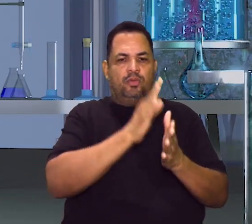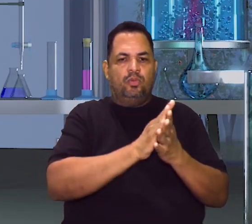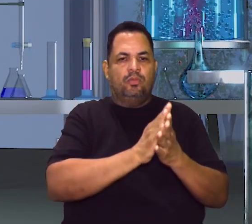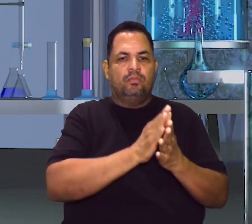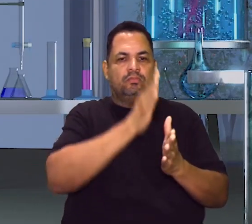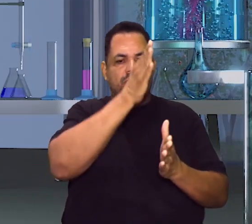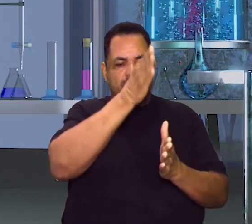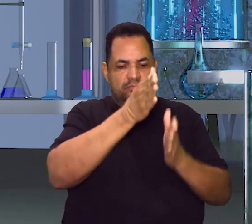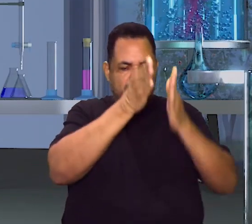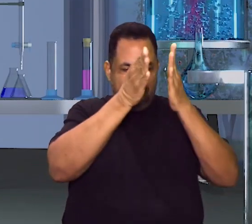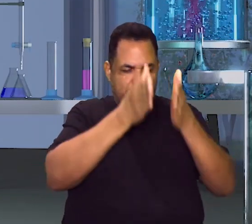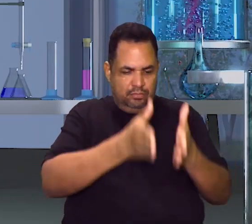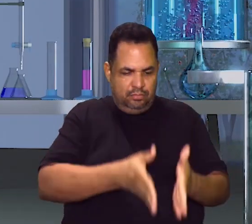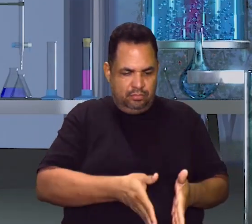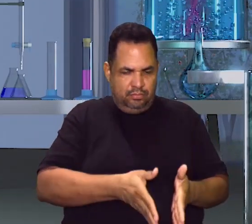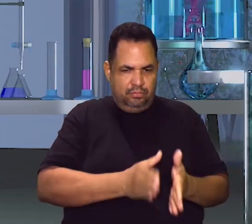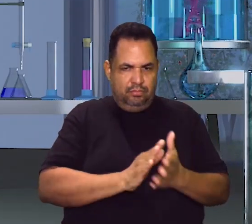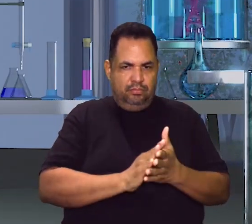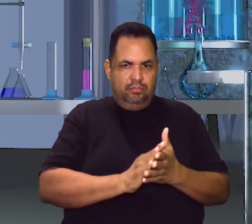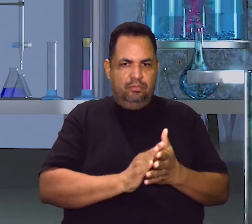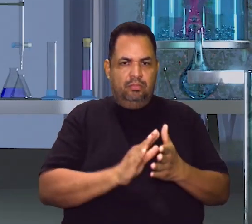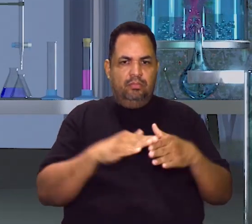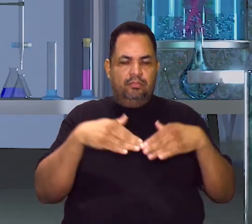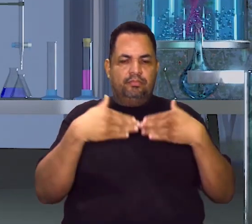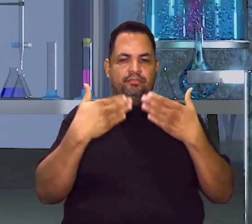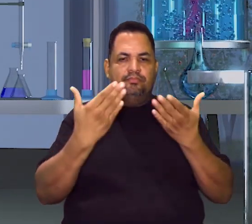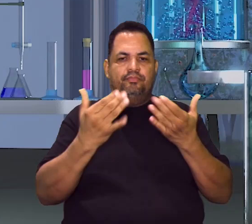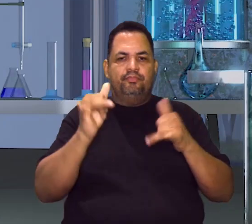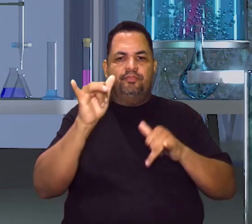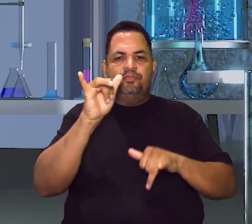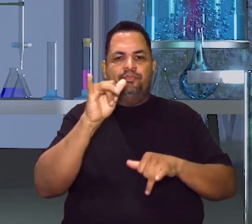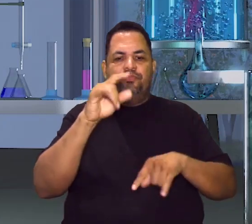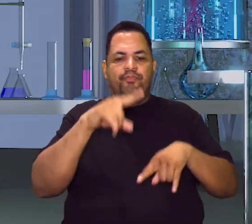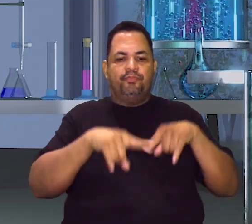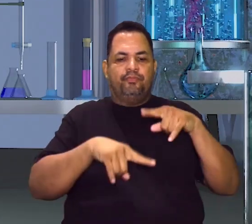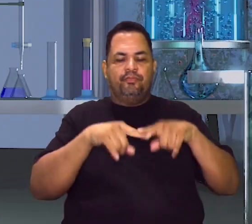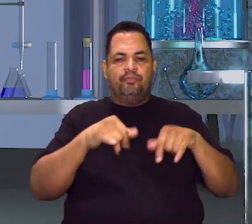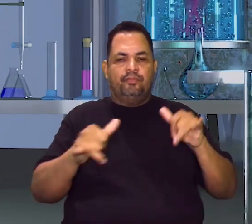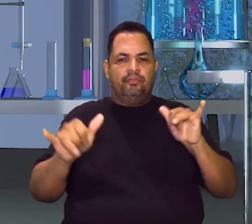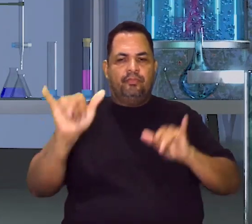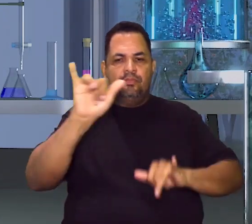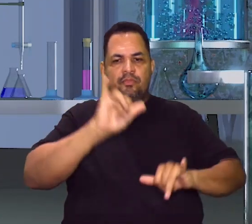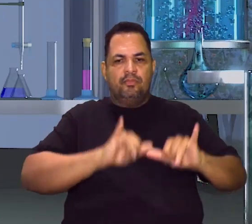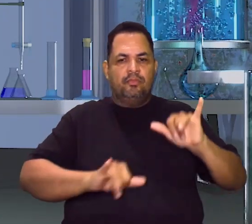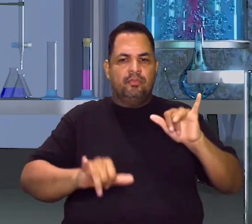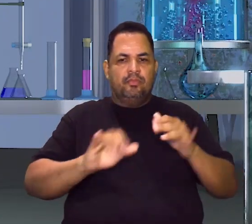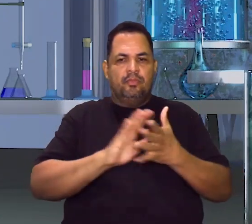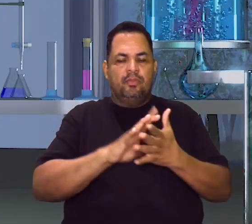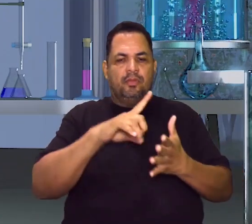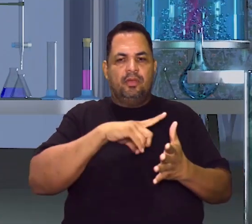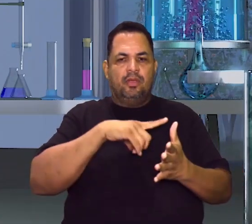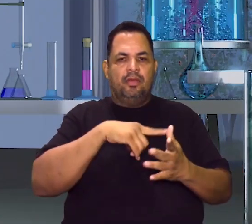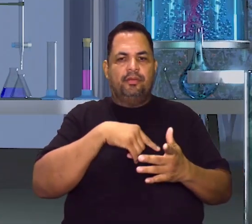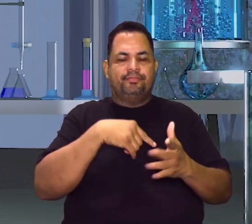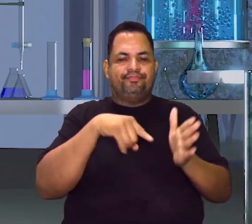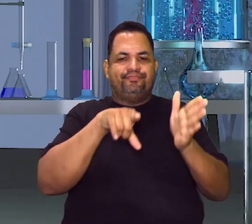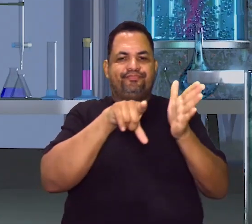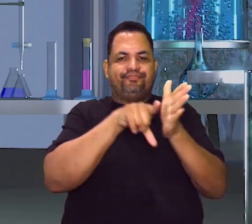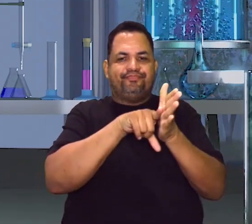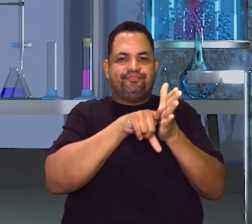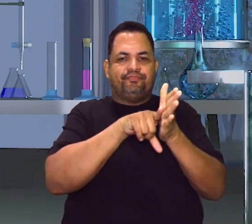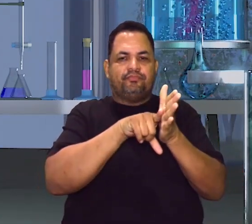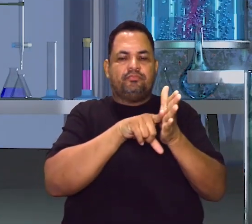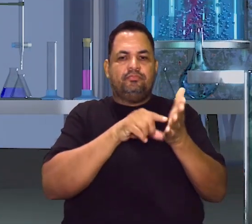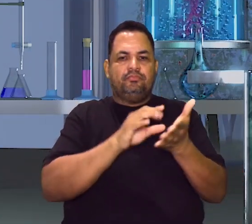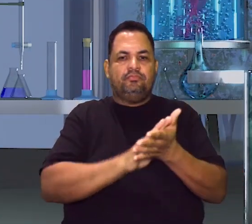cima. Vocês estão lembrados? E aí, qual é o elemento químico mais eletronegativo da tabela periódica? Então,